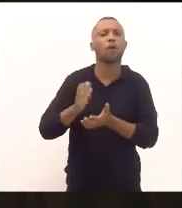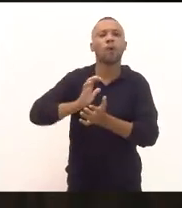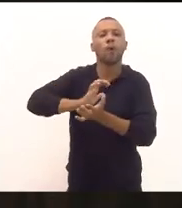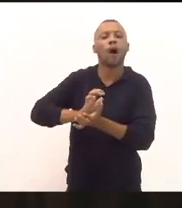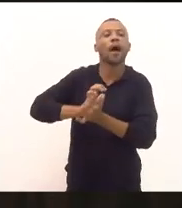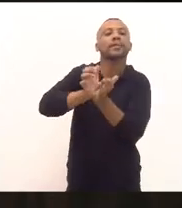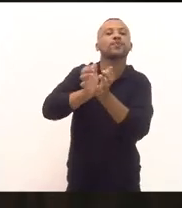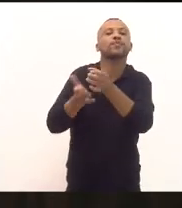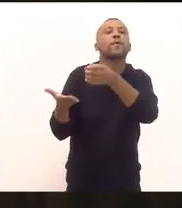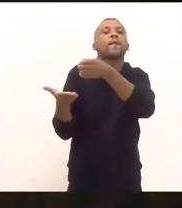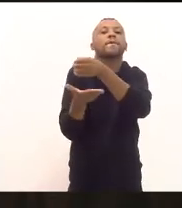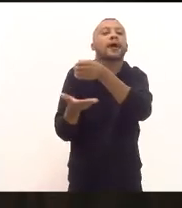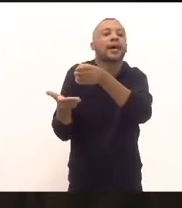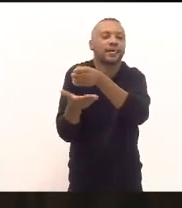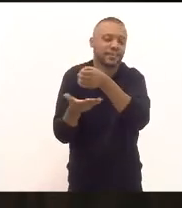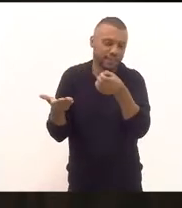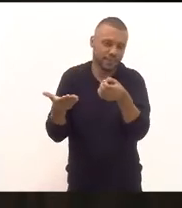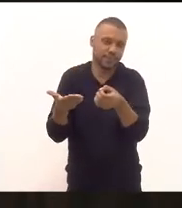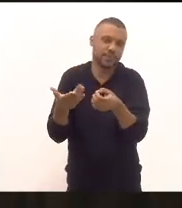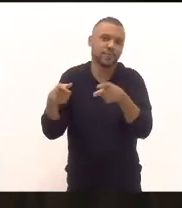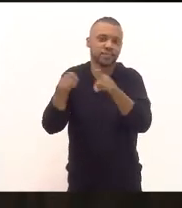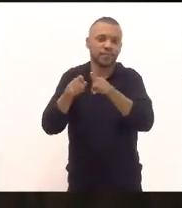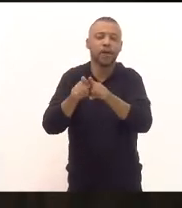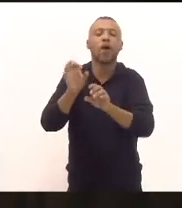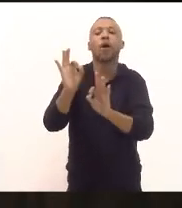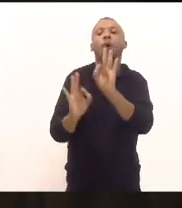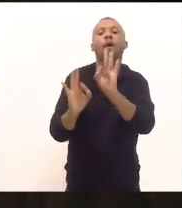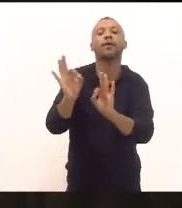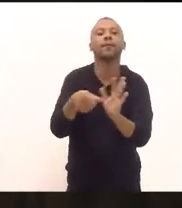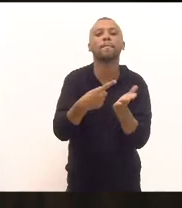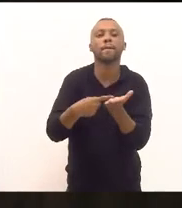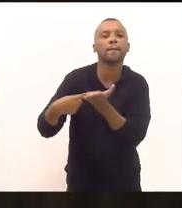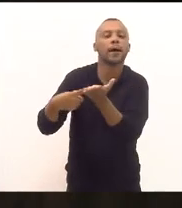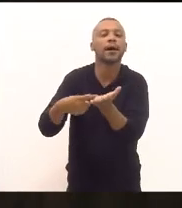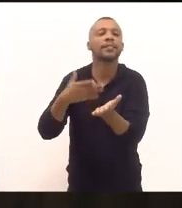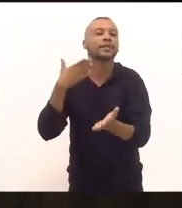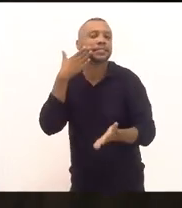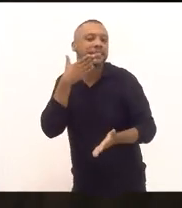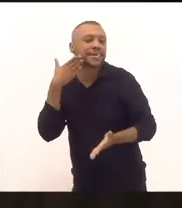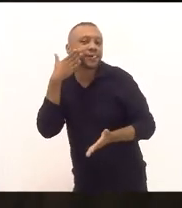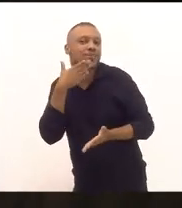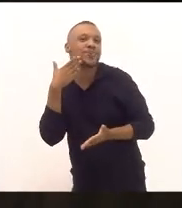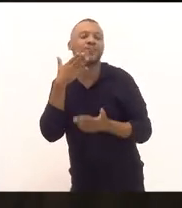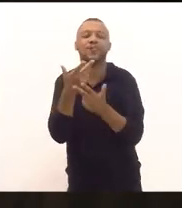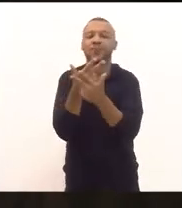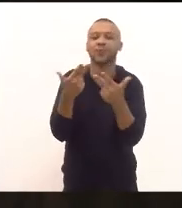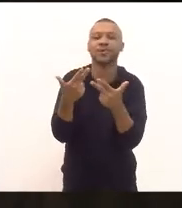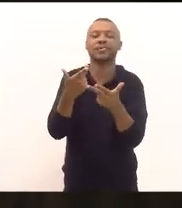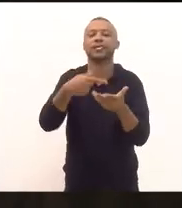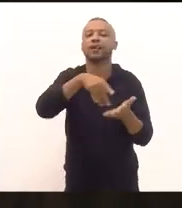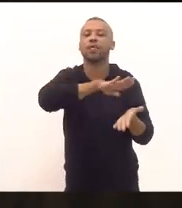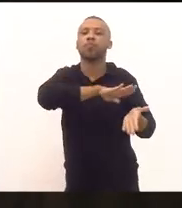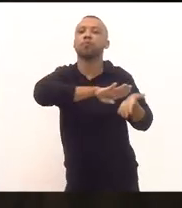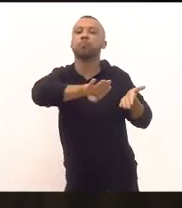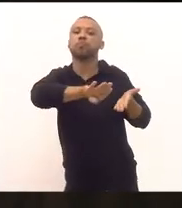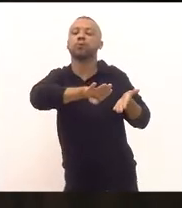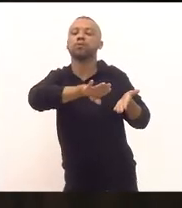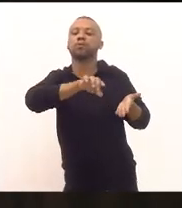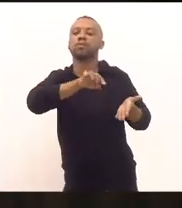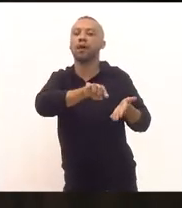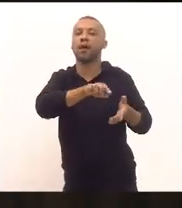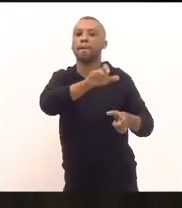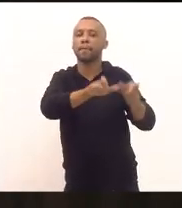estrutural também organiza essas narrativas e tem excluído sistematicamente